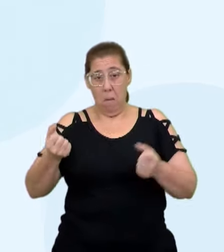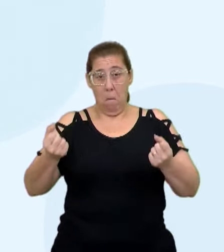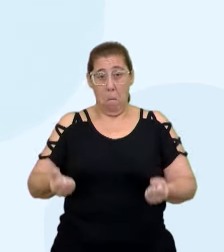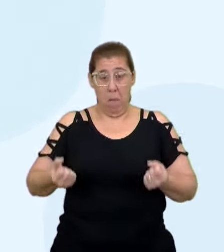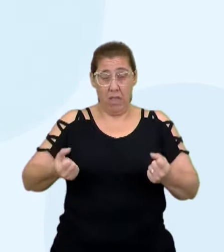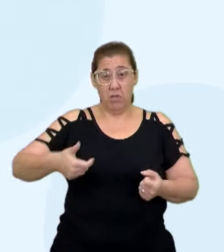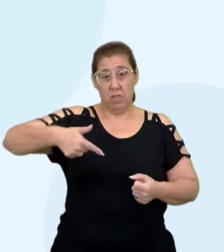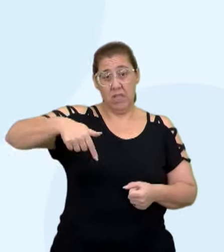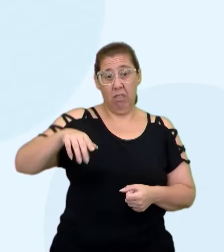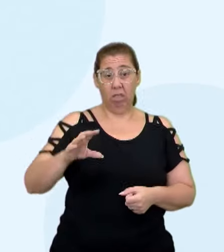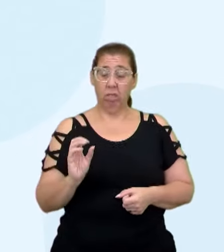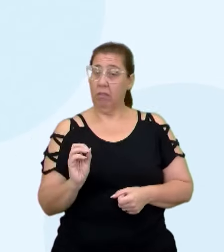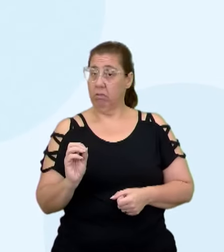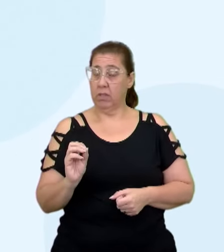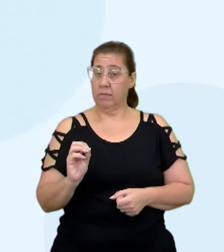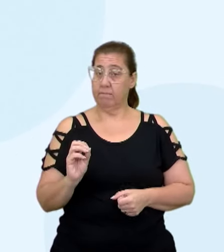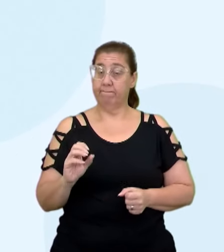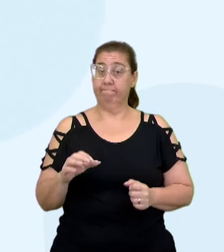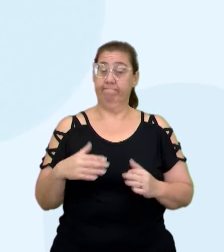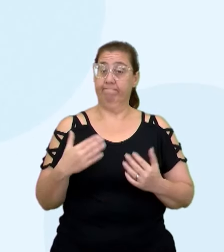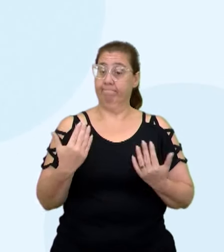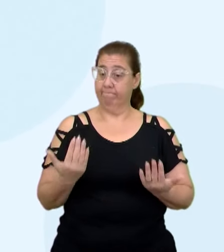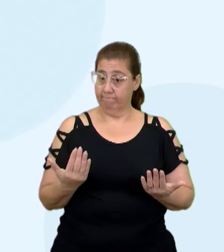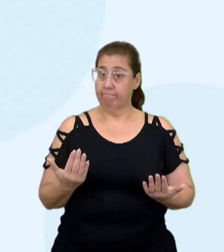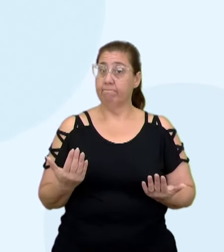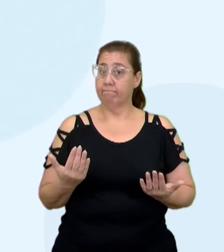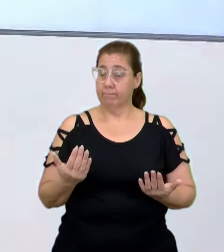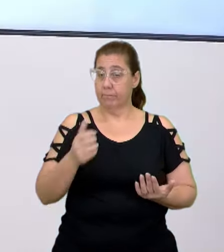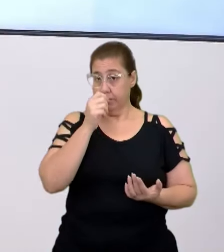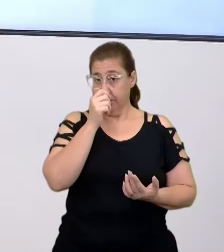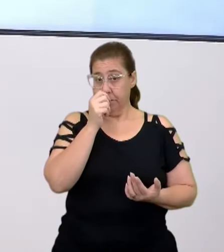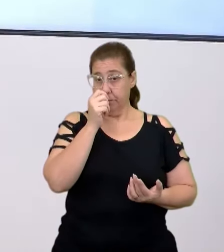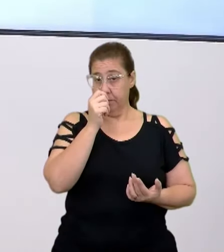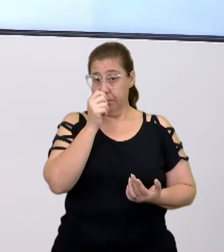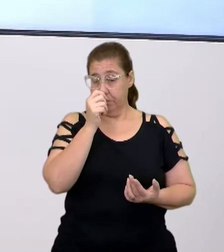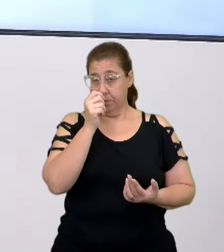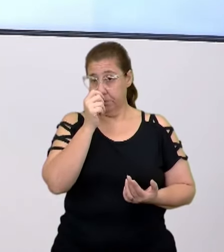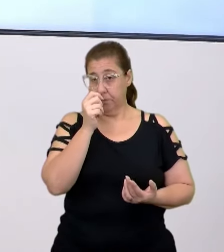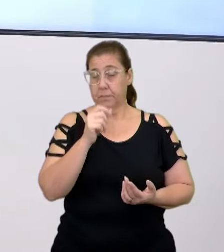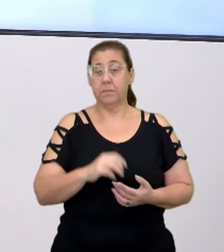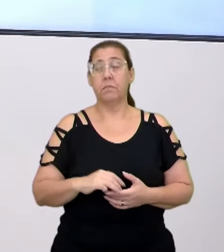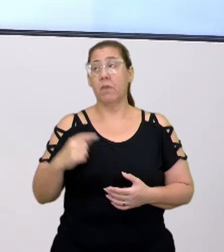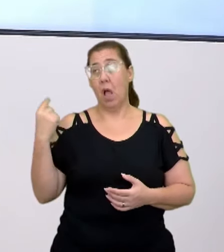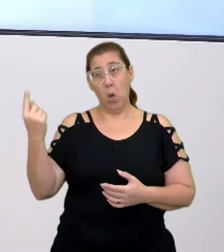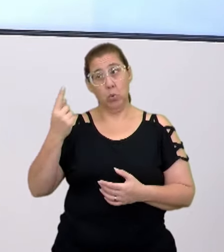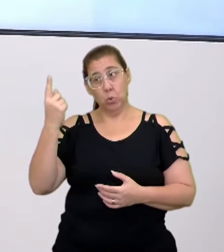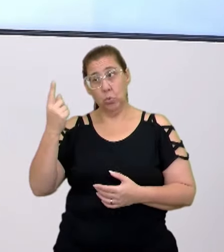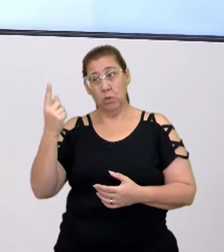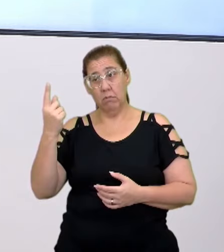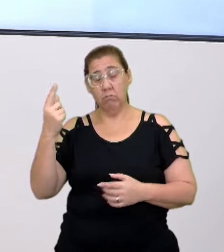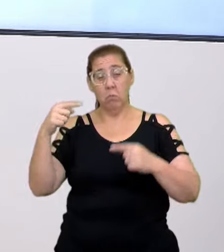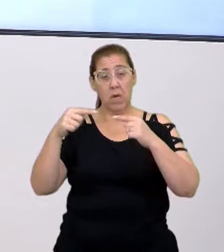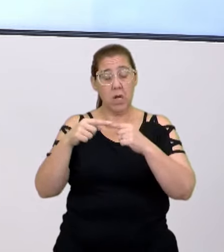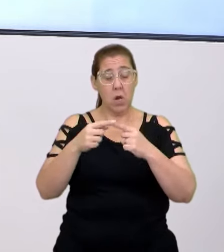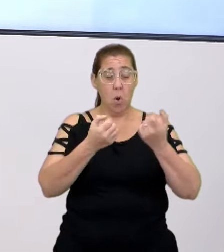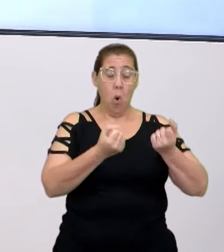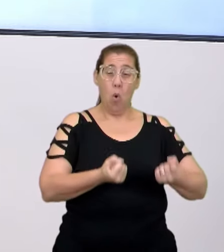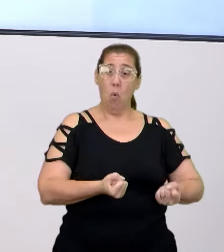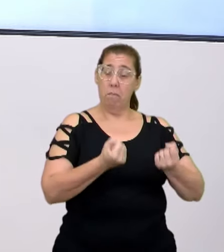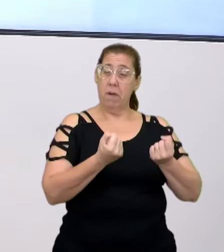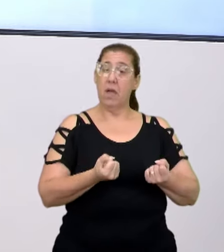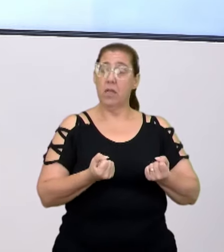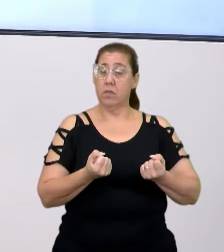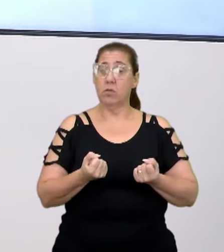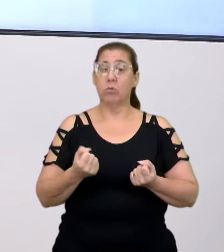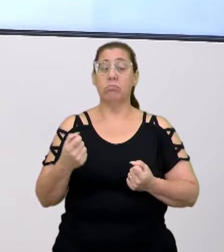70 quilos. Então, assim, né, ela tá em relação, né, à altura-peso, que é o que mede ali a questão